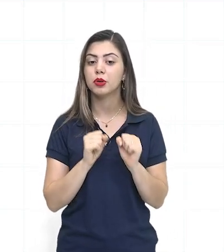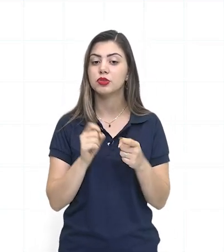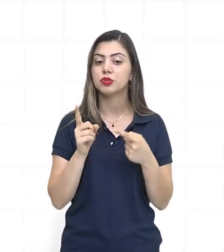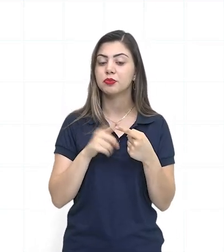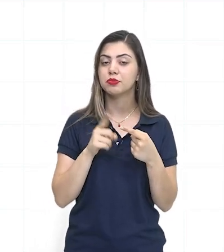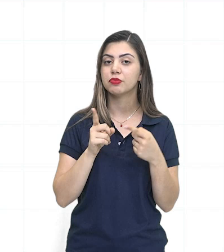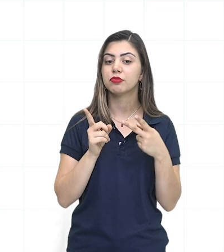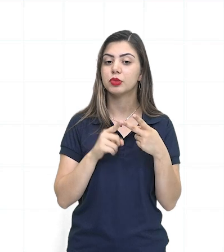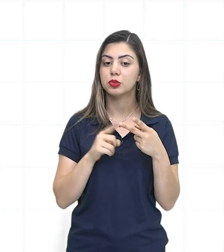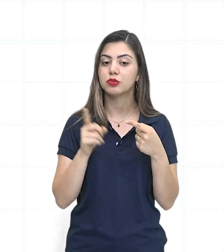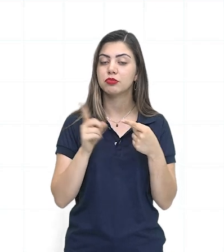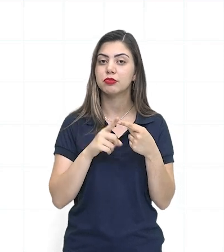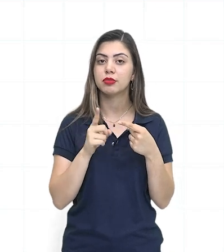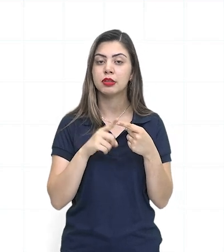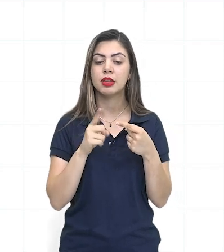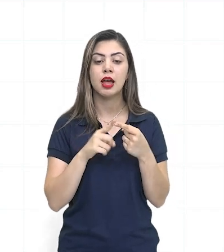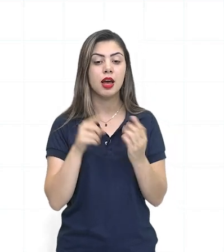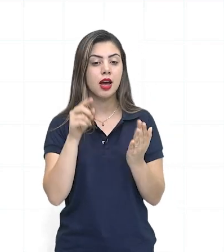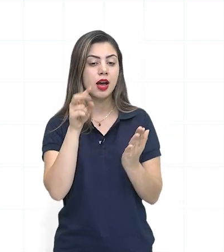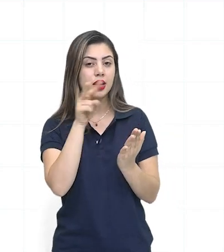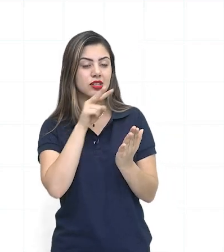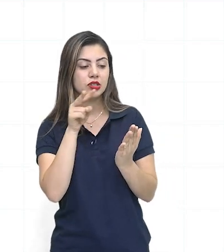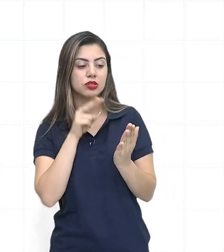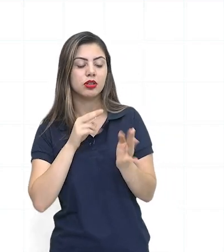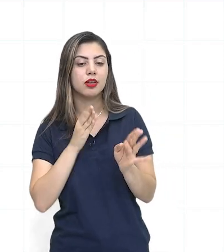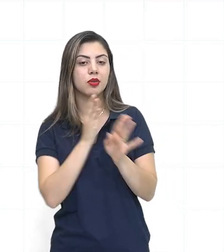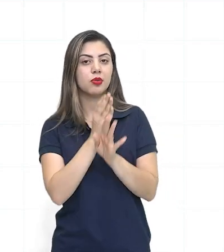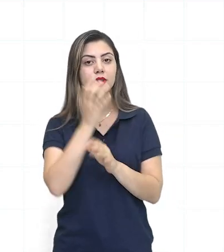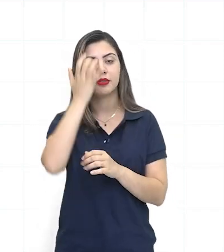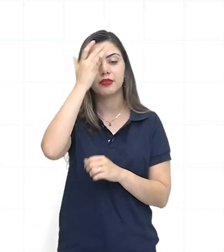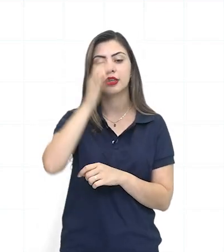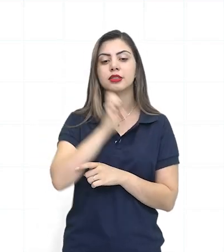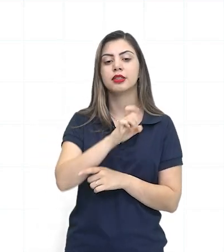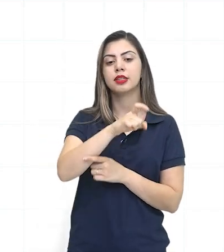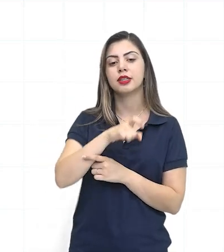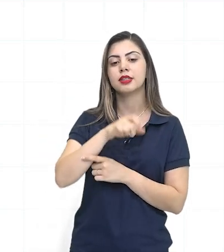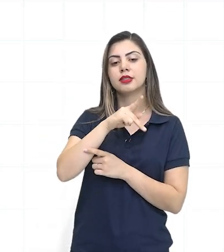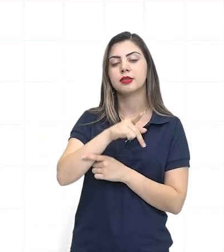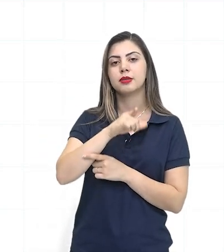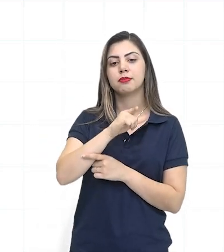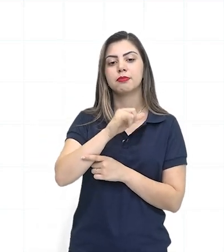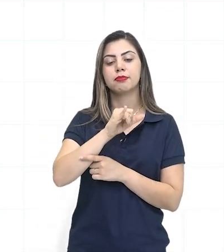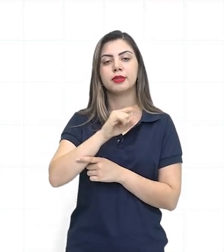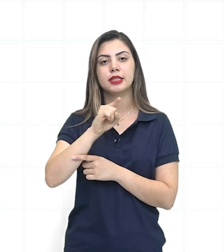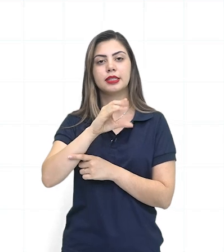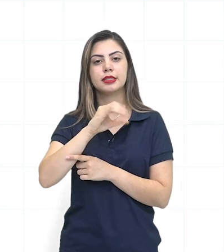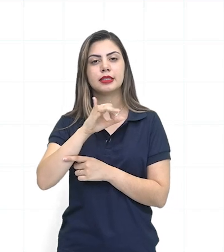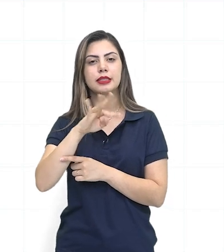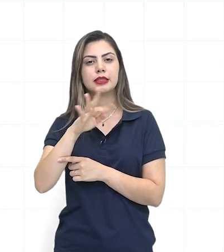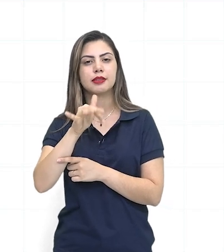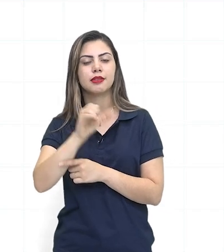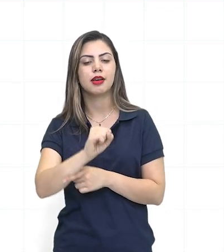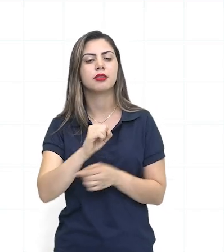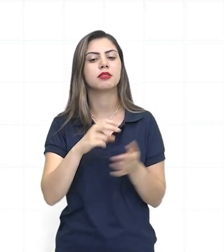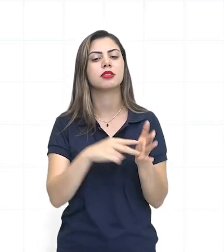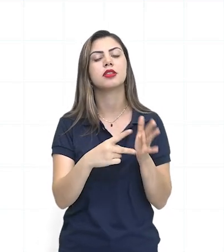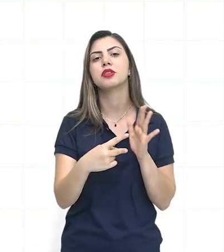explícita quanto de forma implícita. O que constitui, então, as informações